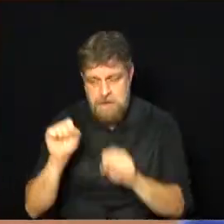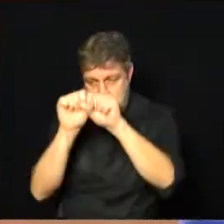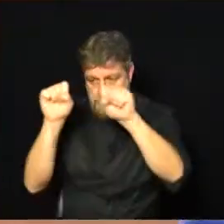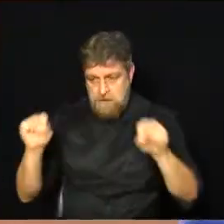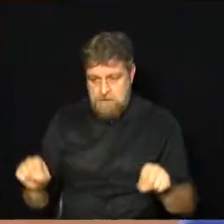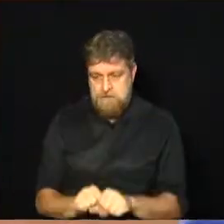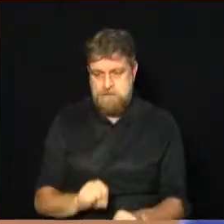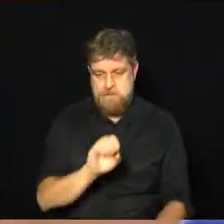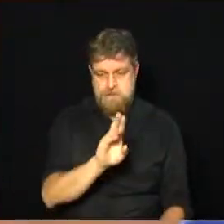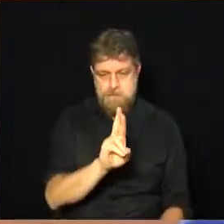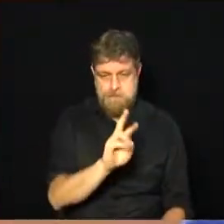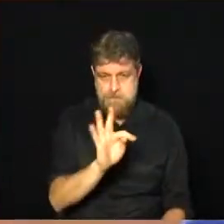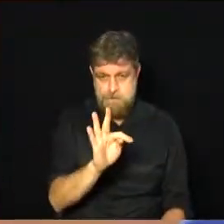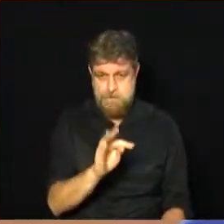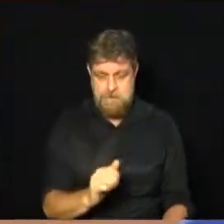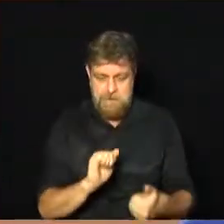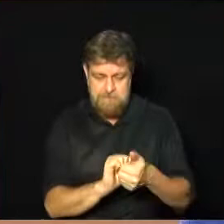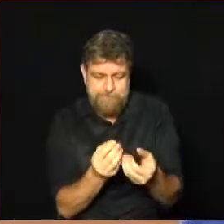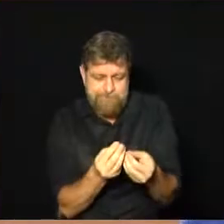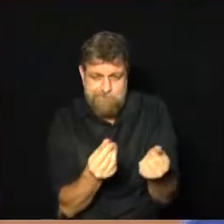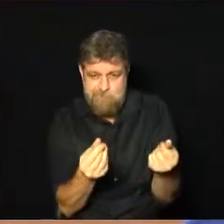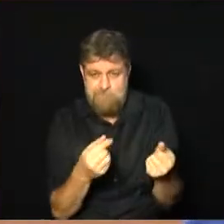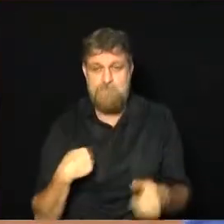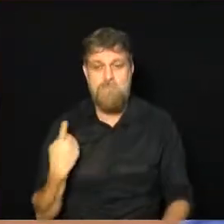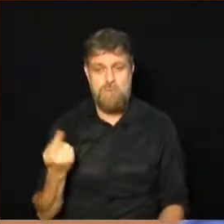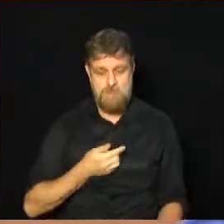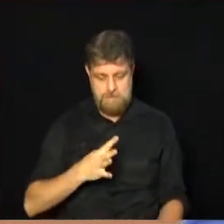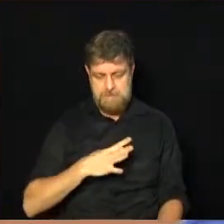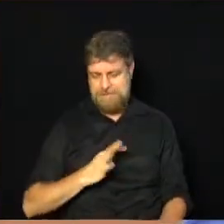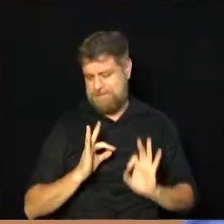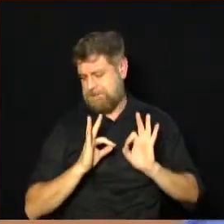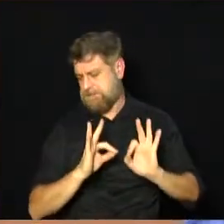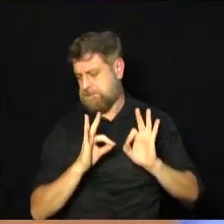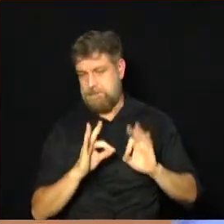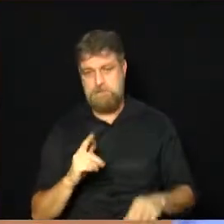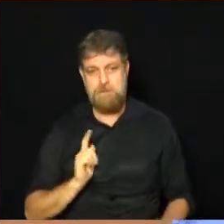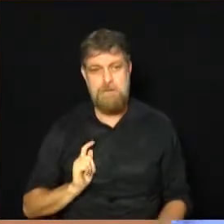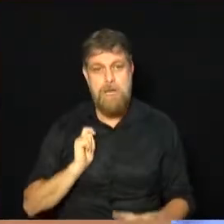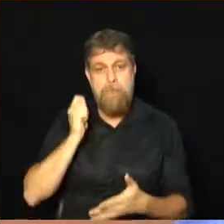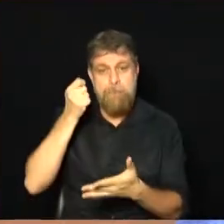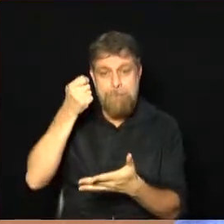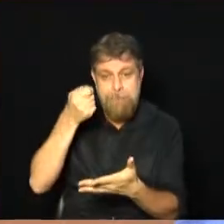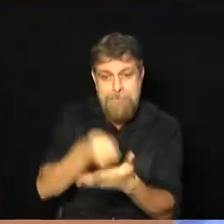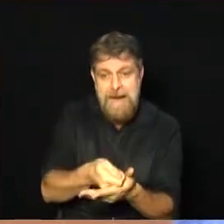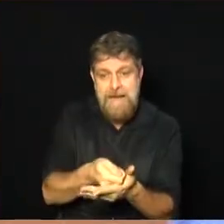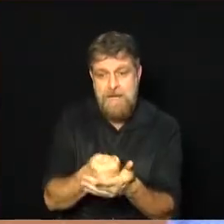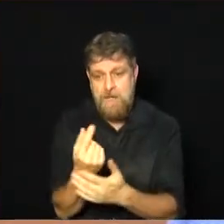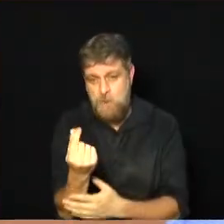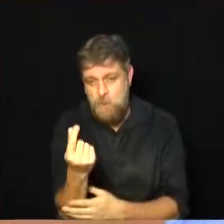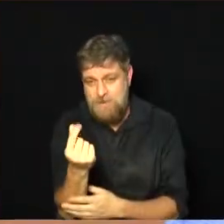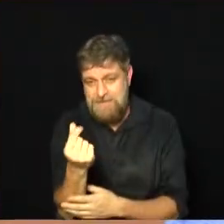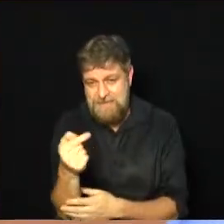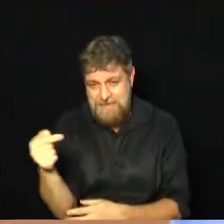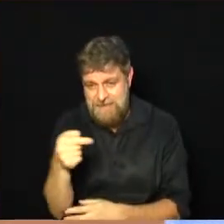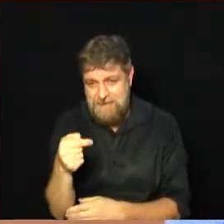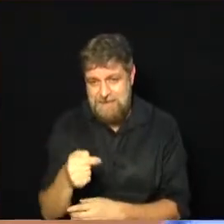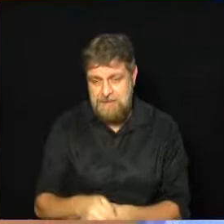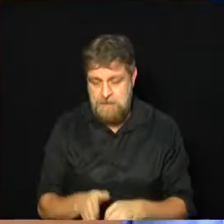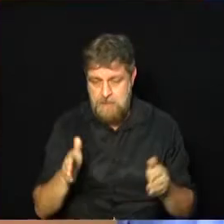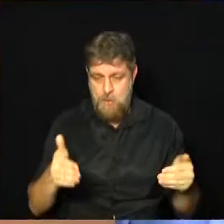BRT de boa qualidade, como é o nosso, que é o pagamento ser feito na própria